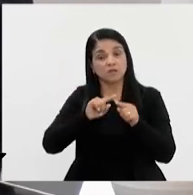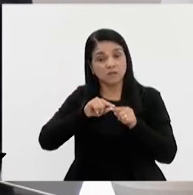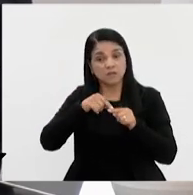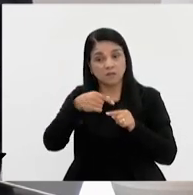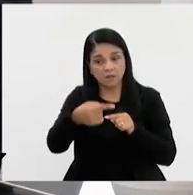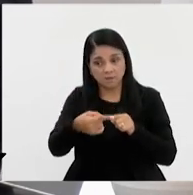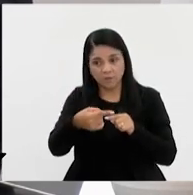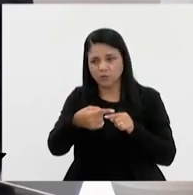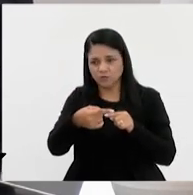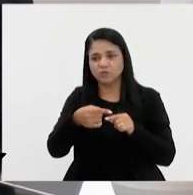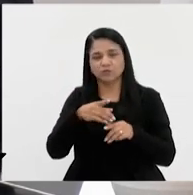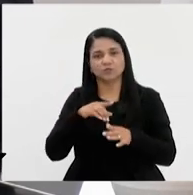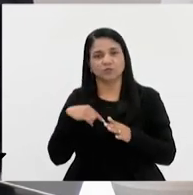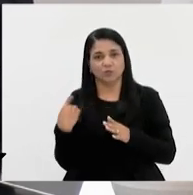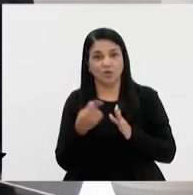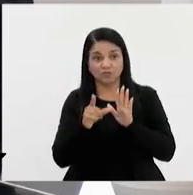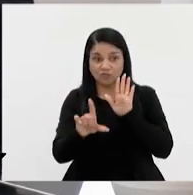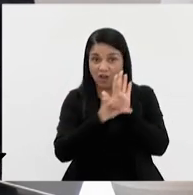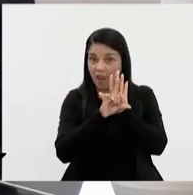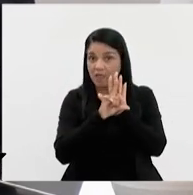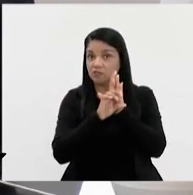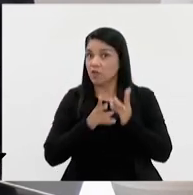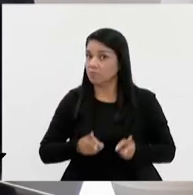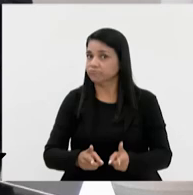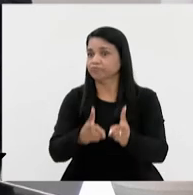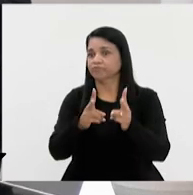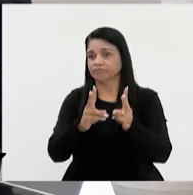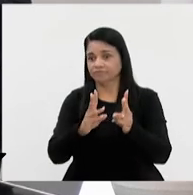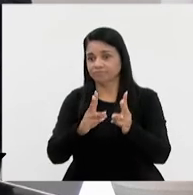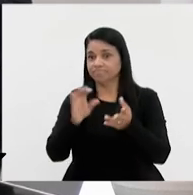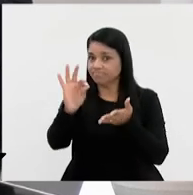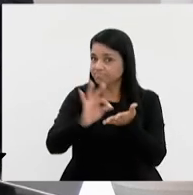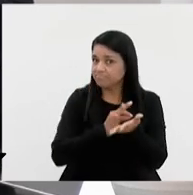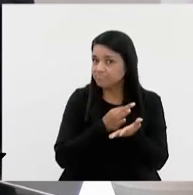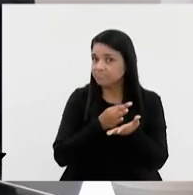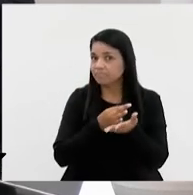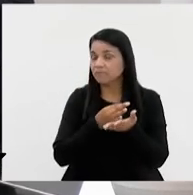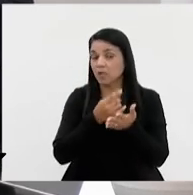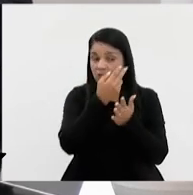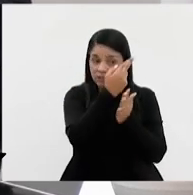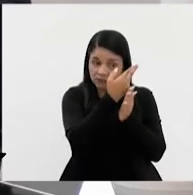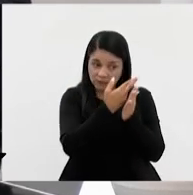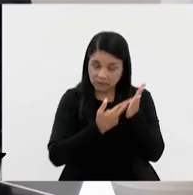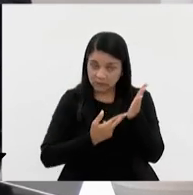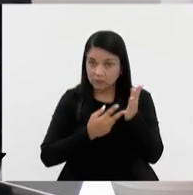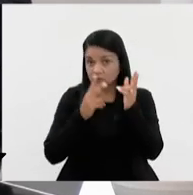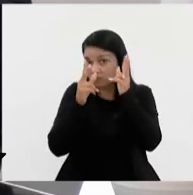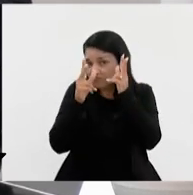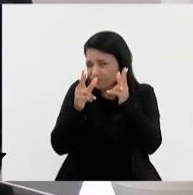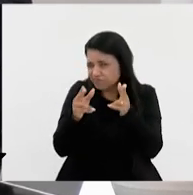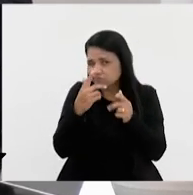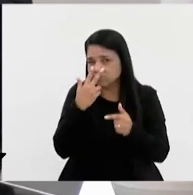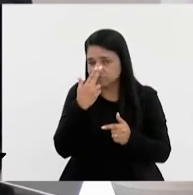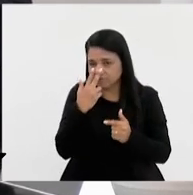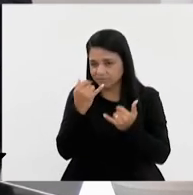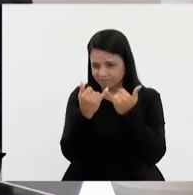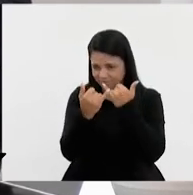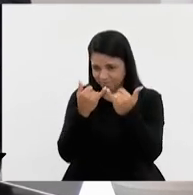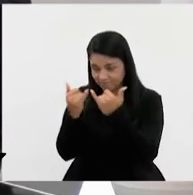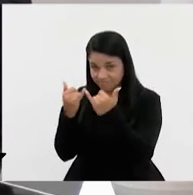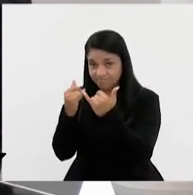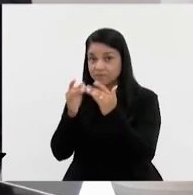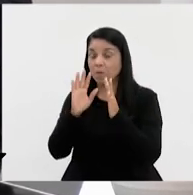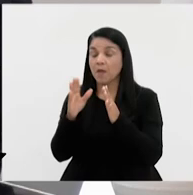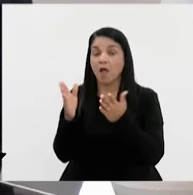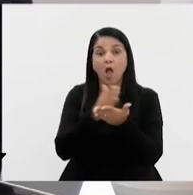lei e já está vigindo, com um texto muito similar. Mas algumas federações foram